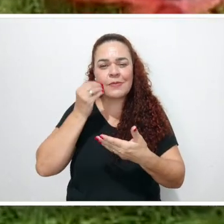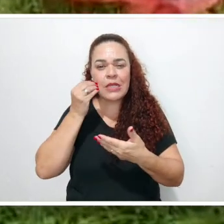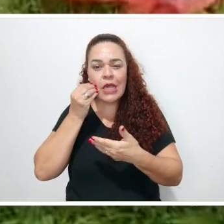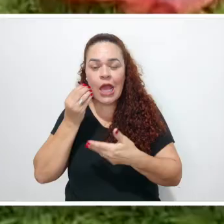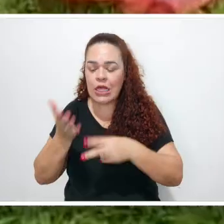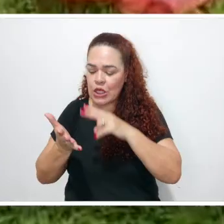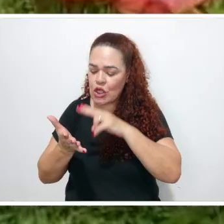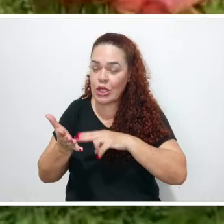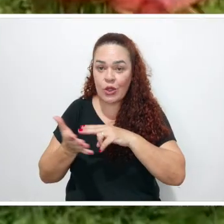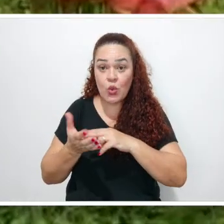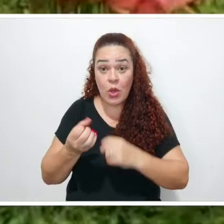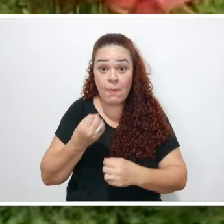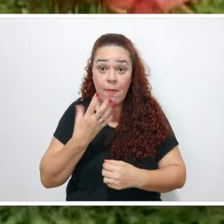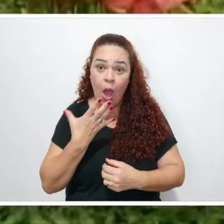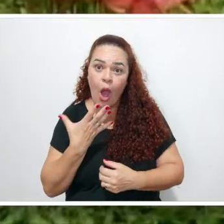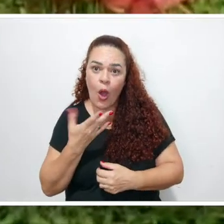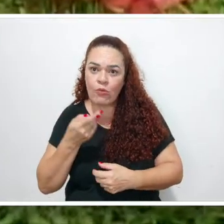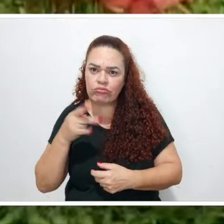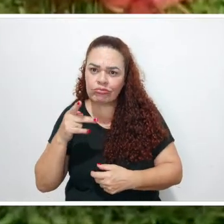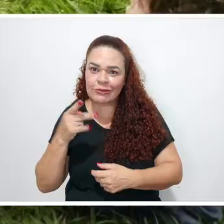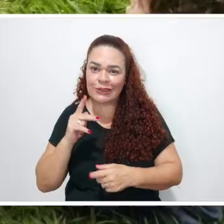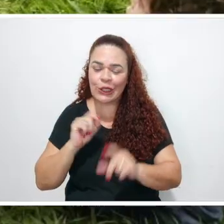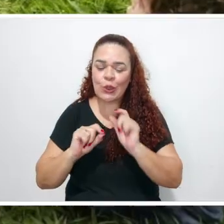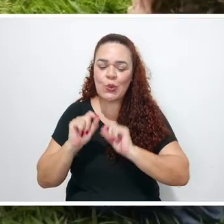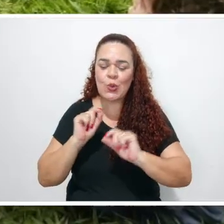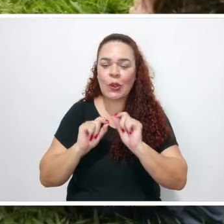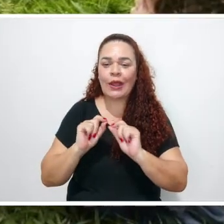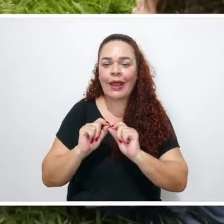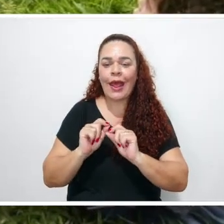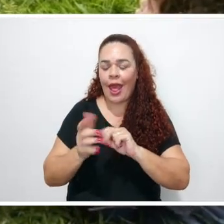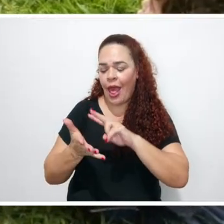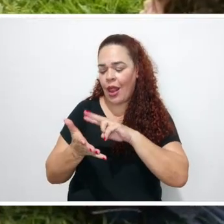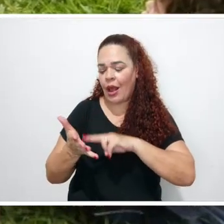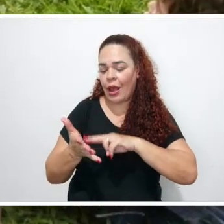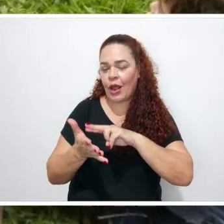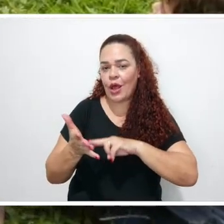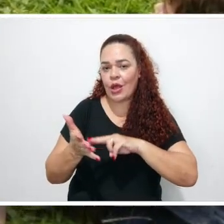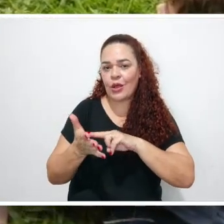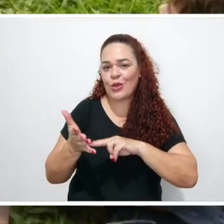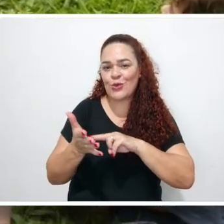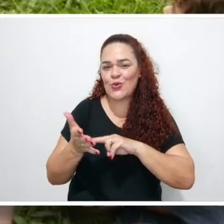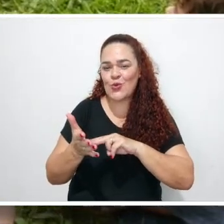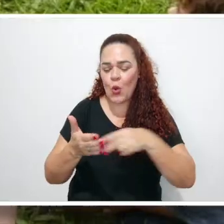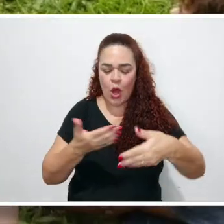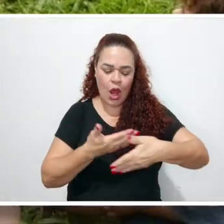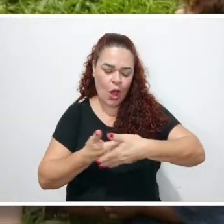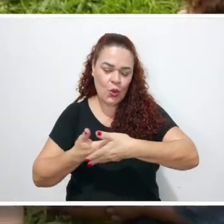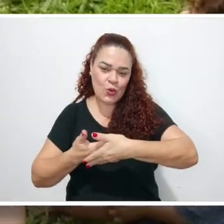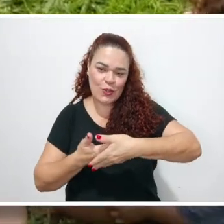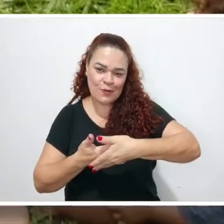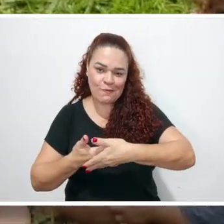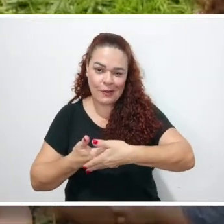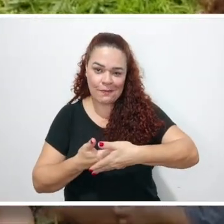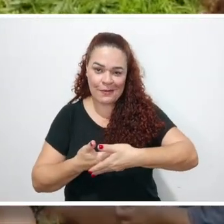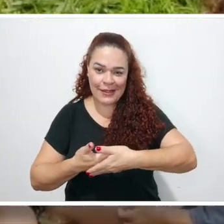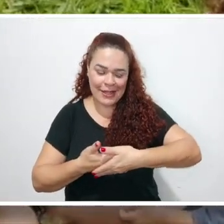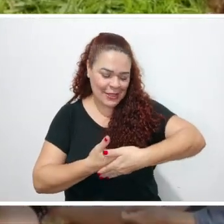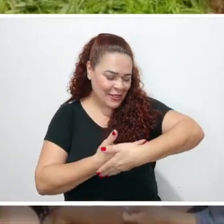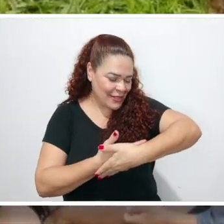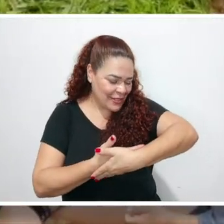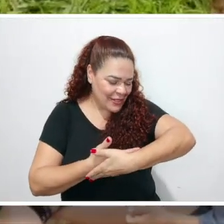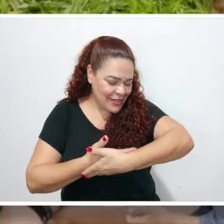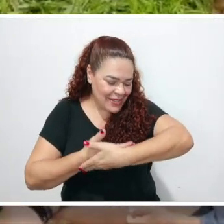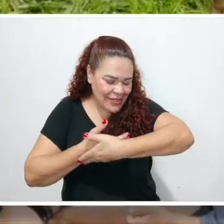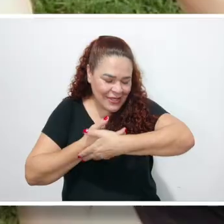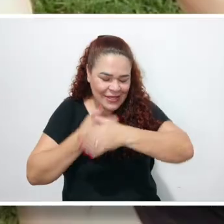inúmeros benefícios para as crianças. Através da leitura, desde muito pequenos, os bebês